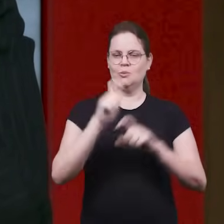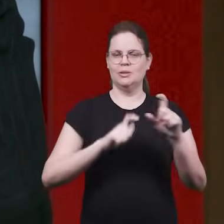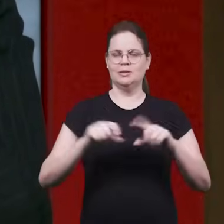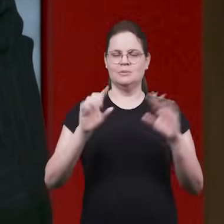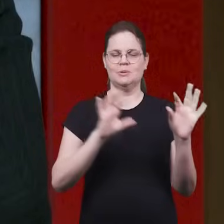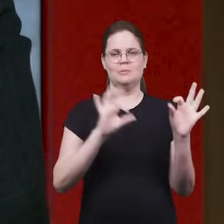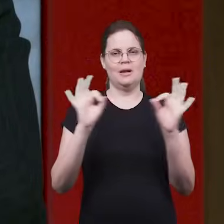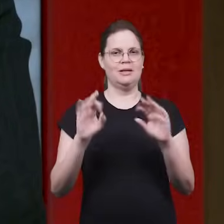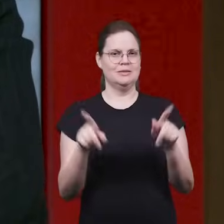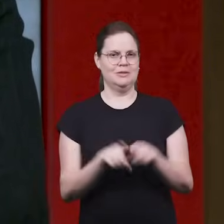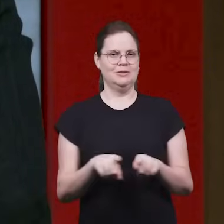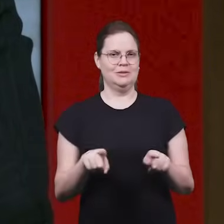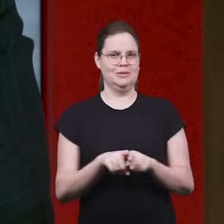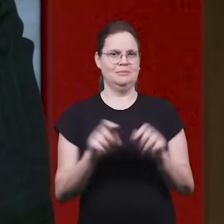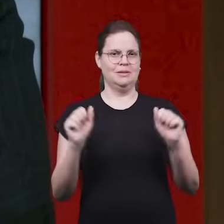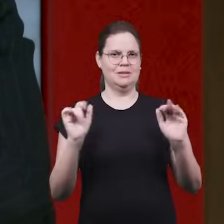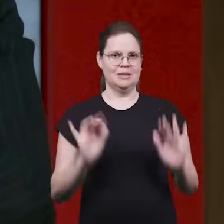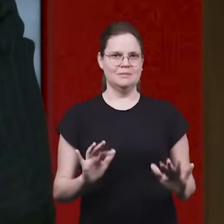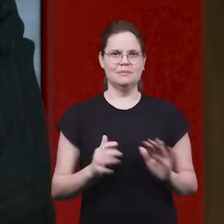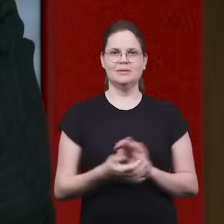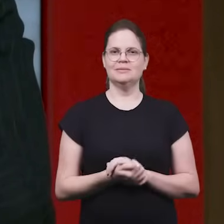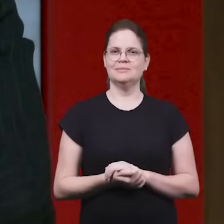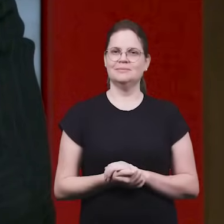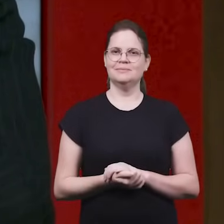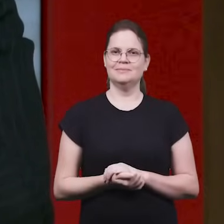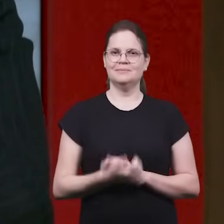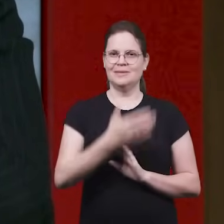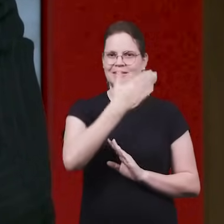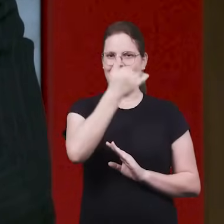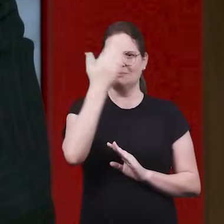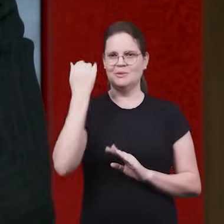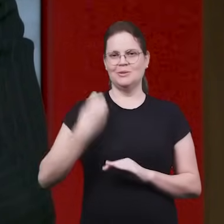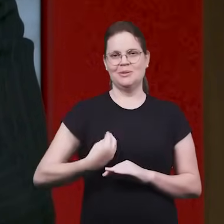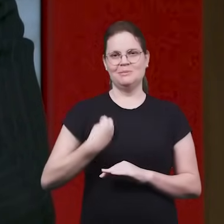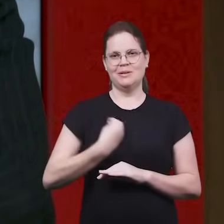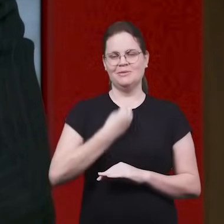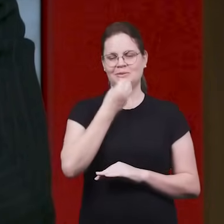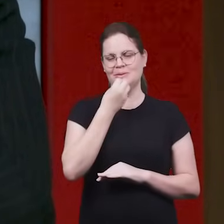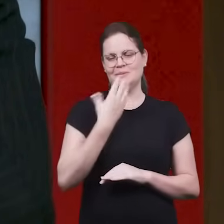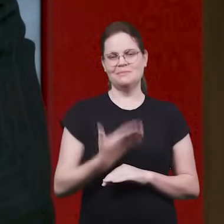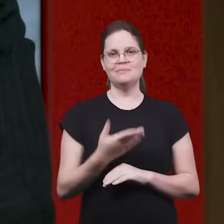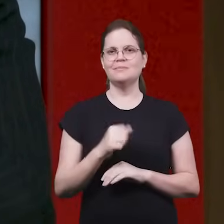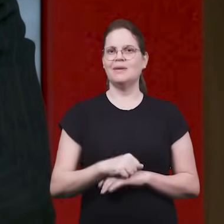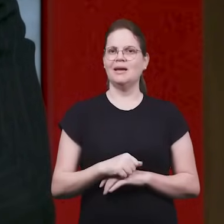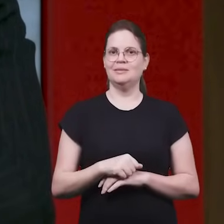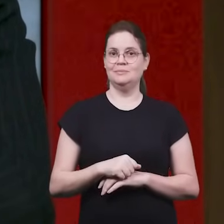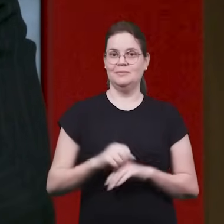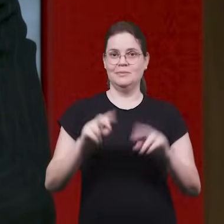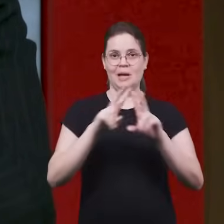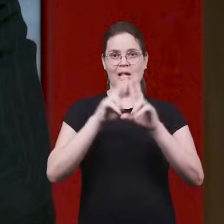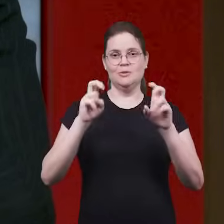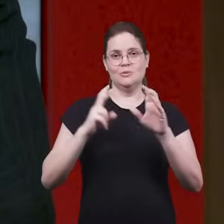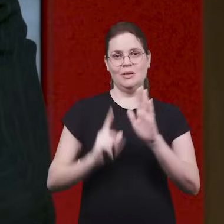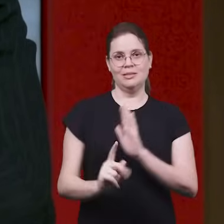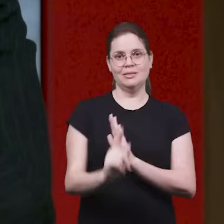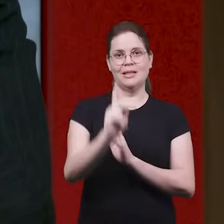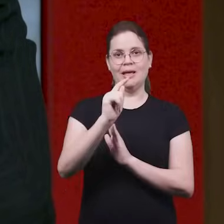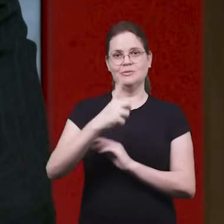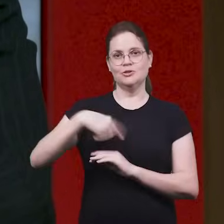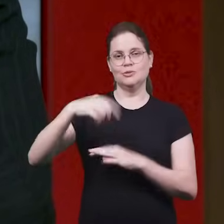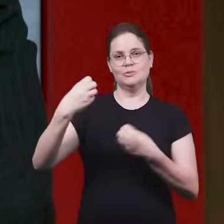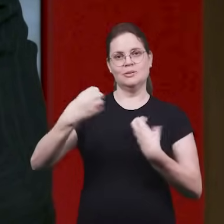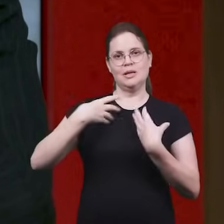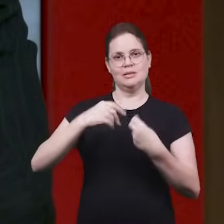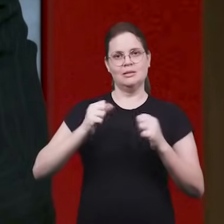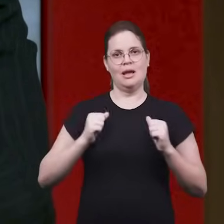que outros também possam desfrutar de todos esses benefícios. Sabedoria para viver bem, preceitos eternos que